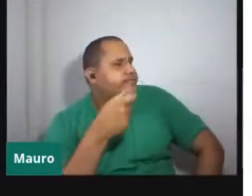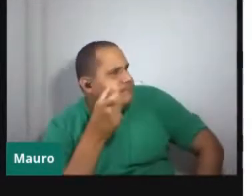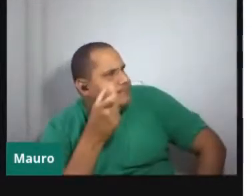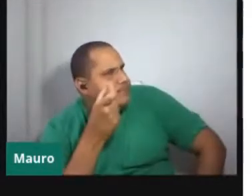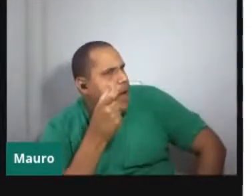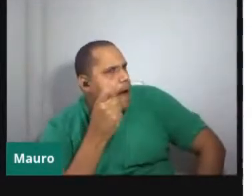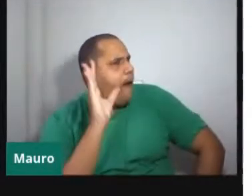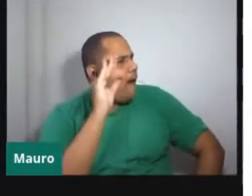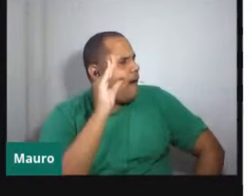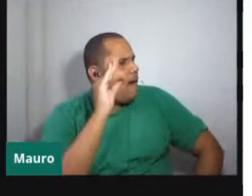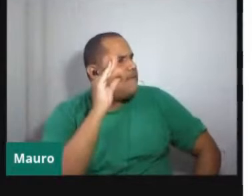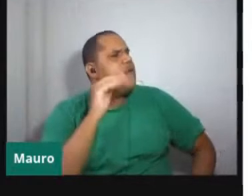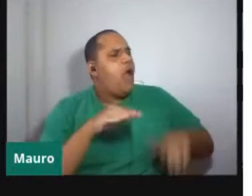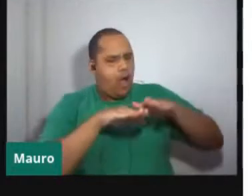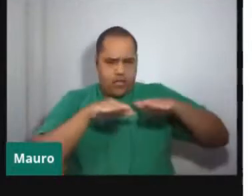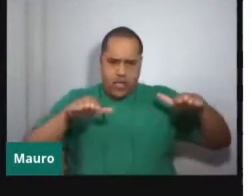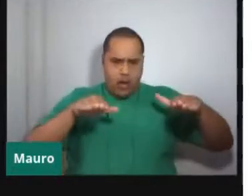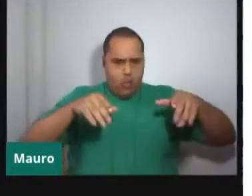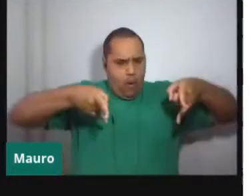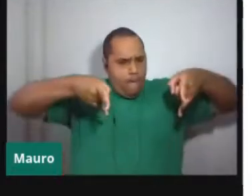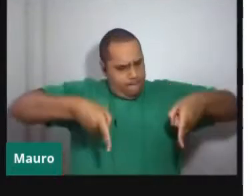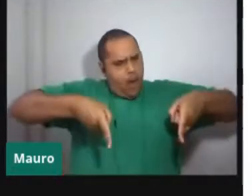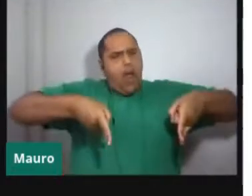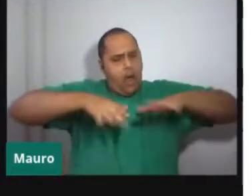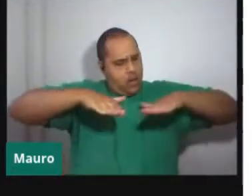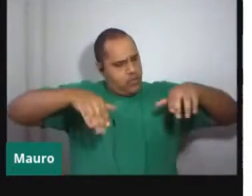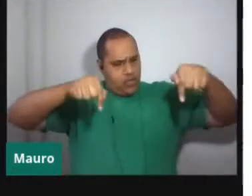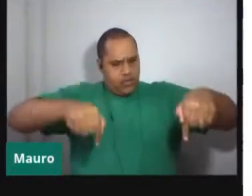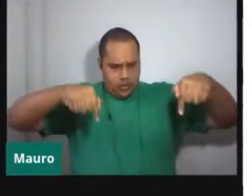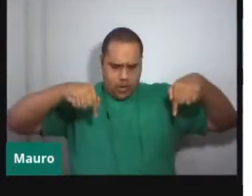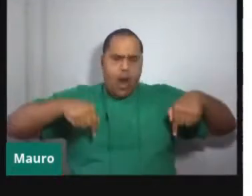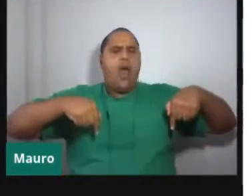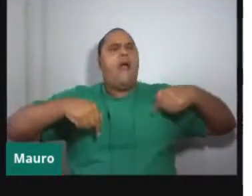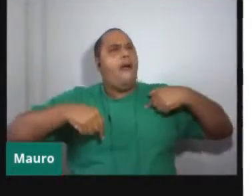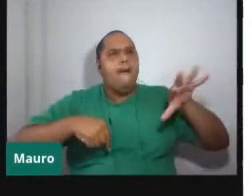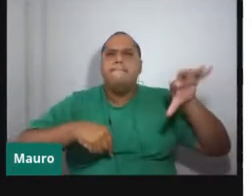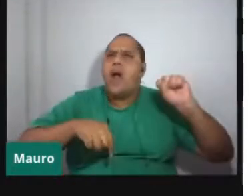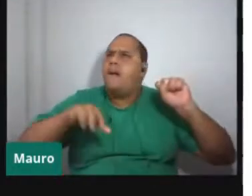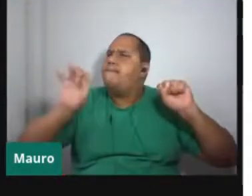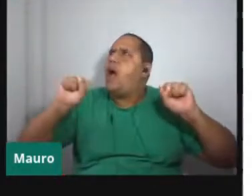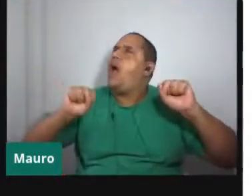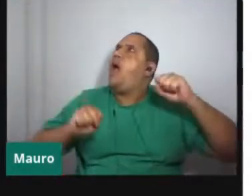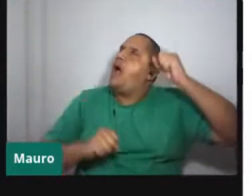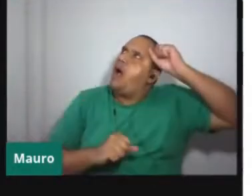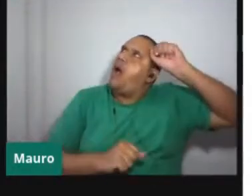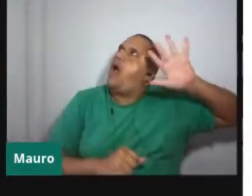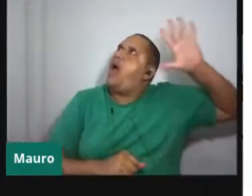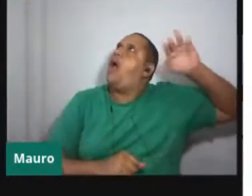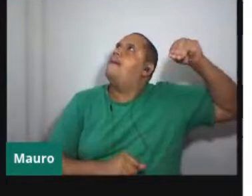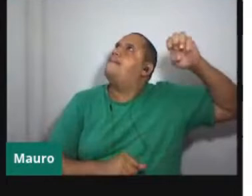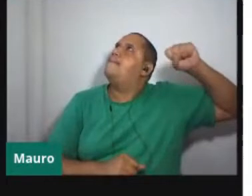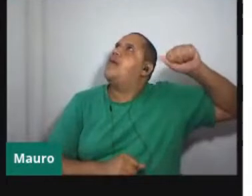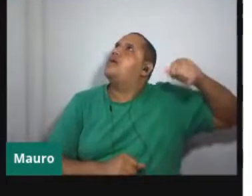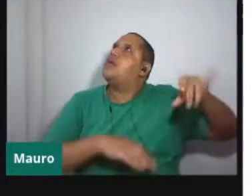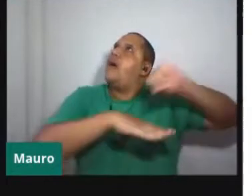um tampo, tem 4 pernas, de tanto ver isso na sua vida, de tantos exemplos, né, e a associação de que aquilo é para comer, para